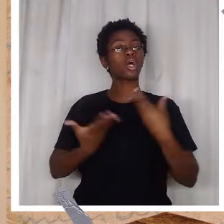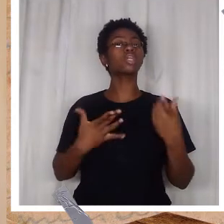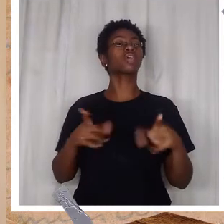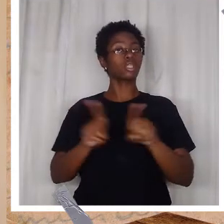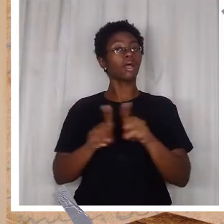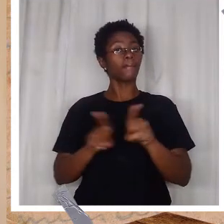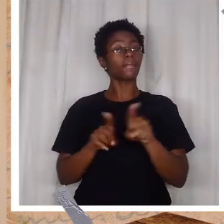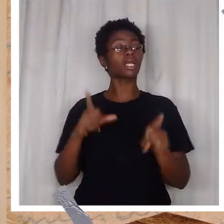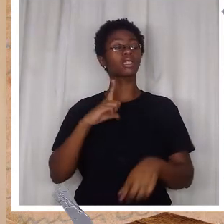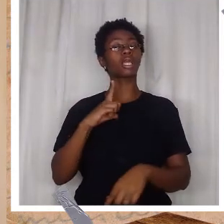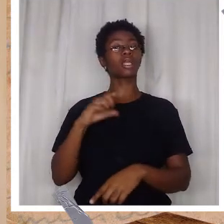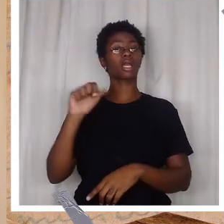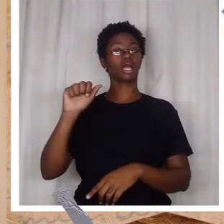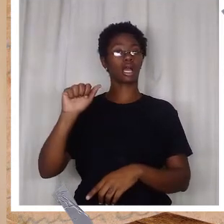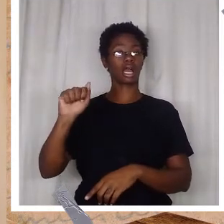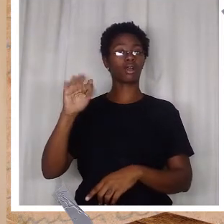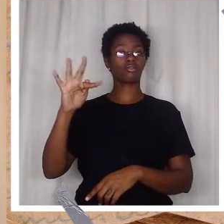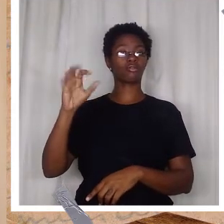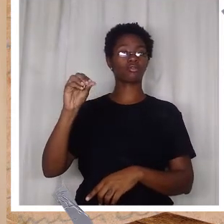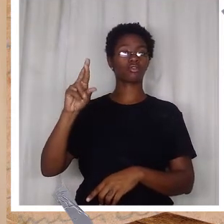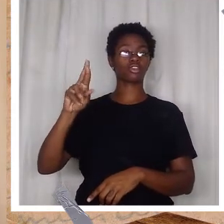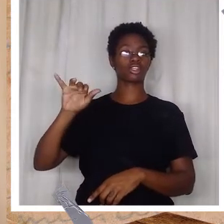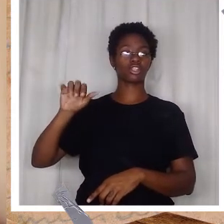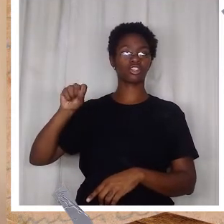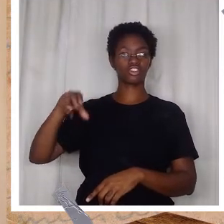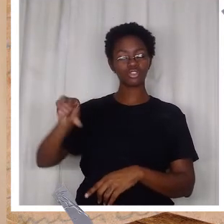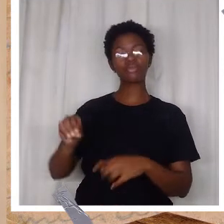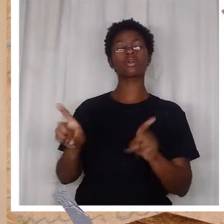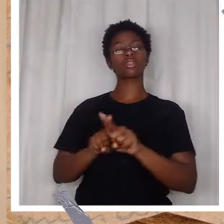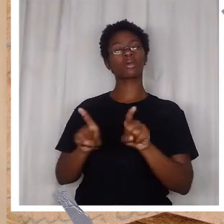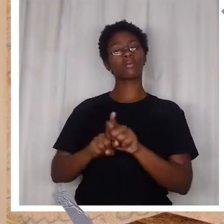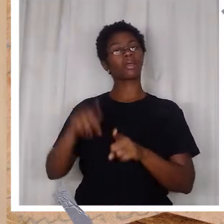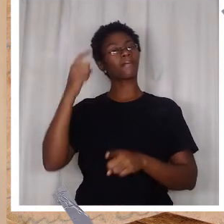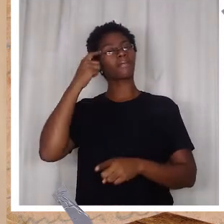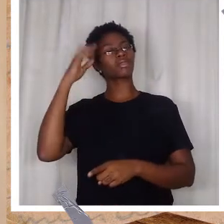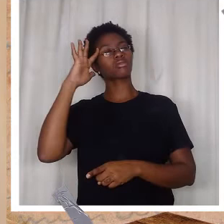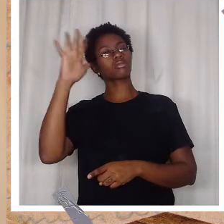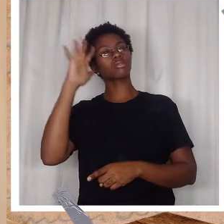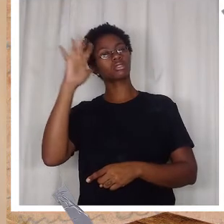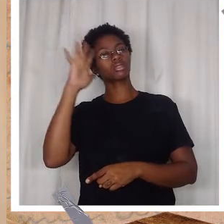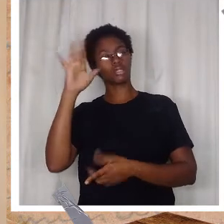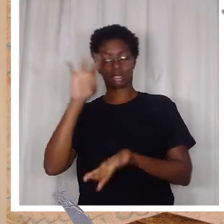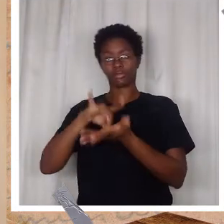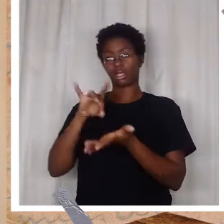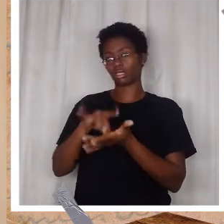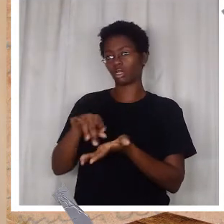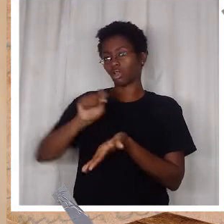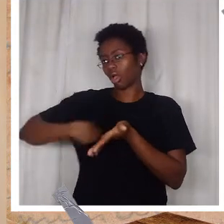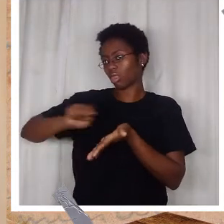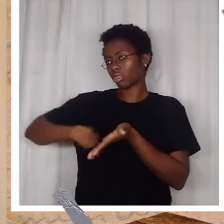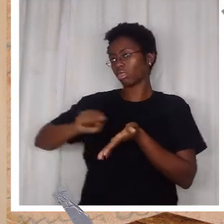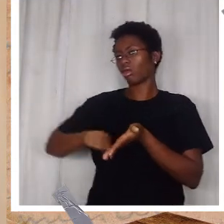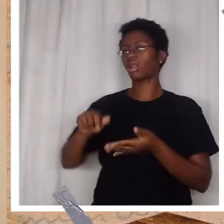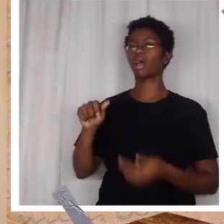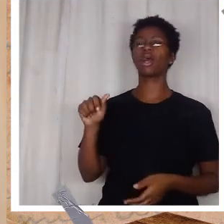aforismos, ela tem pensamentos que ela, na verdade, essa autora Rafaela diz que ela trabalha muito